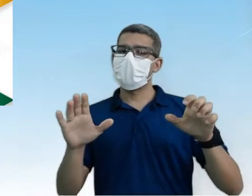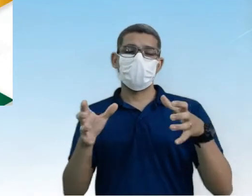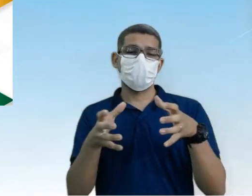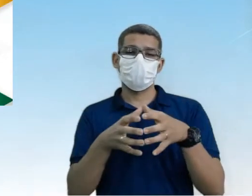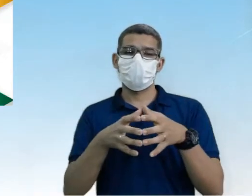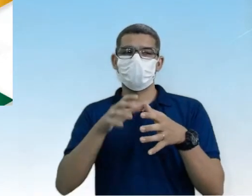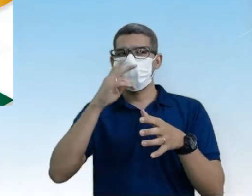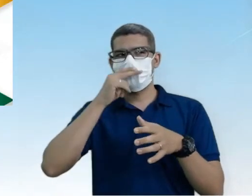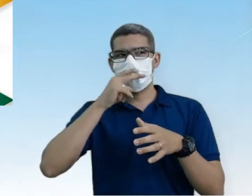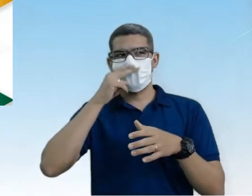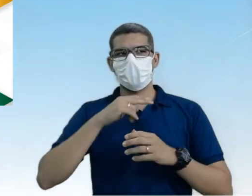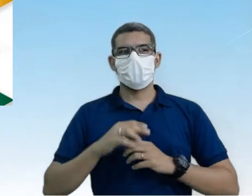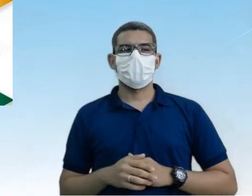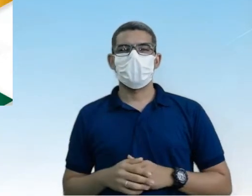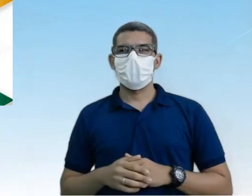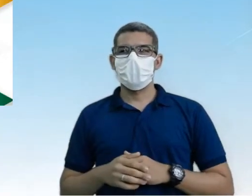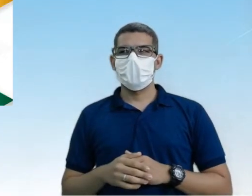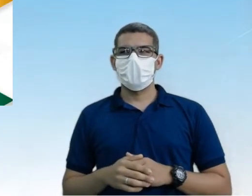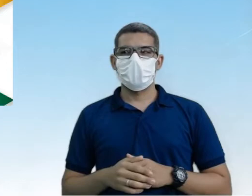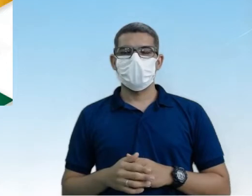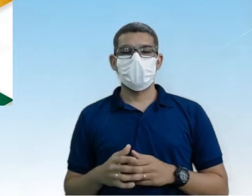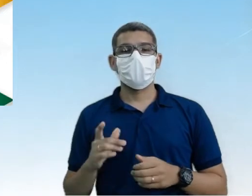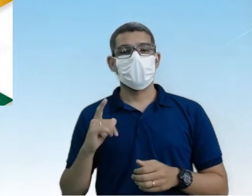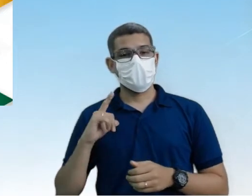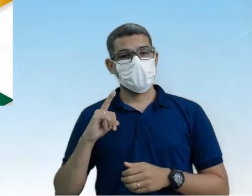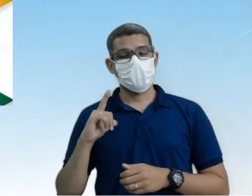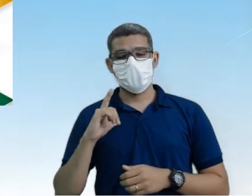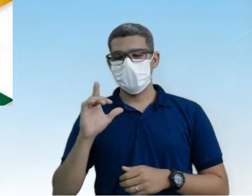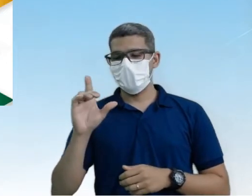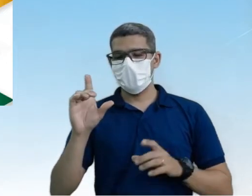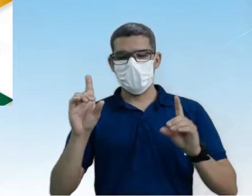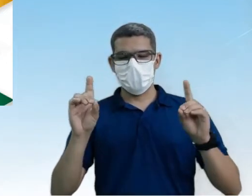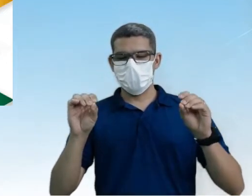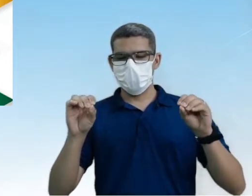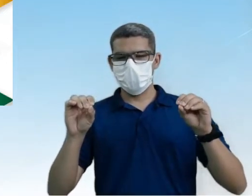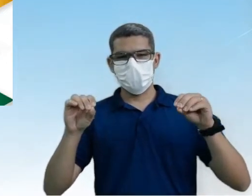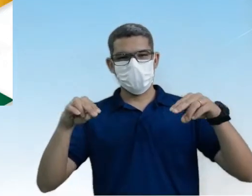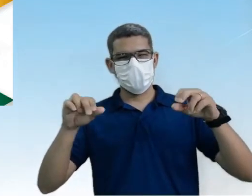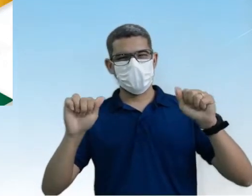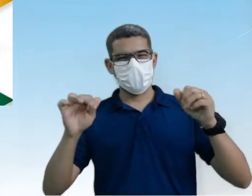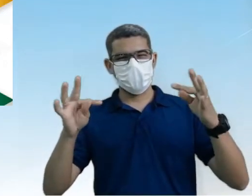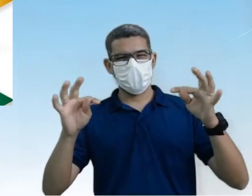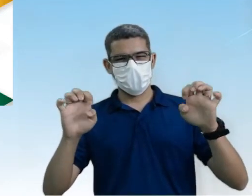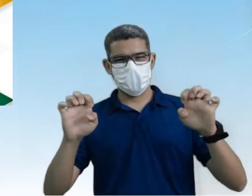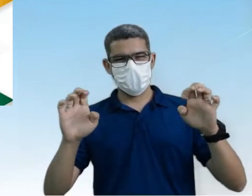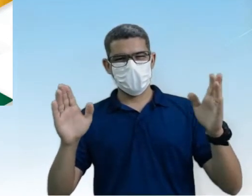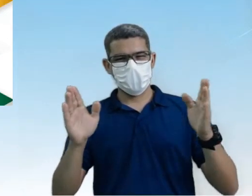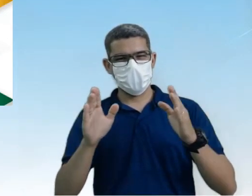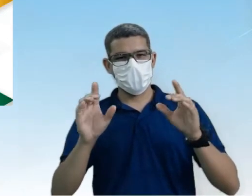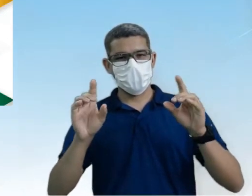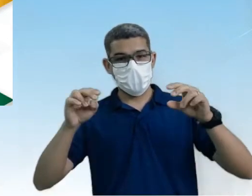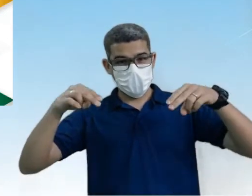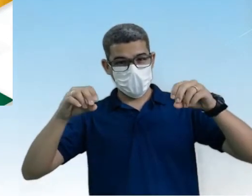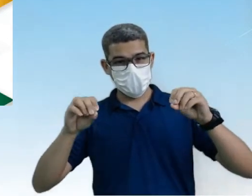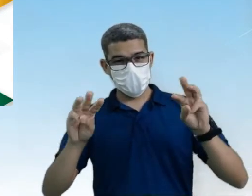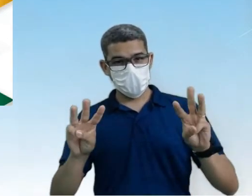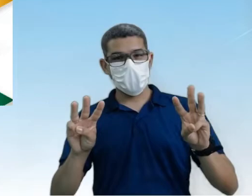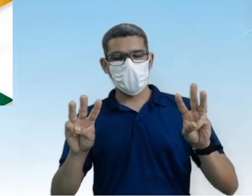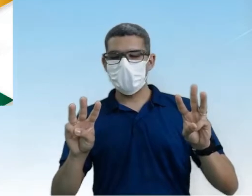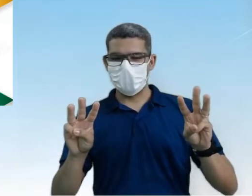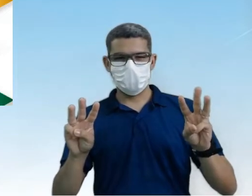claro, donate now, doe agora. Então, quais são as informações mais importantes? Quem